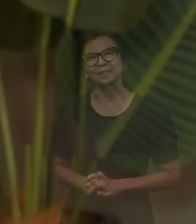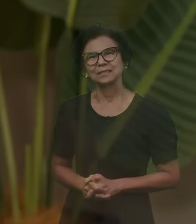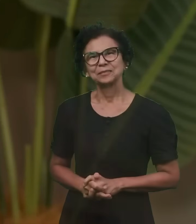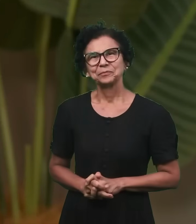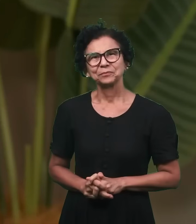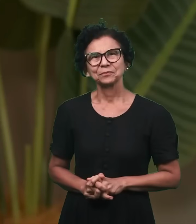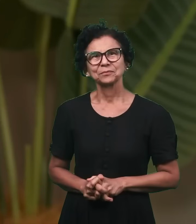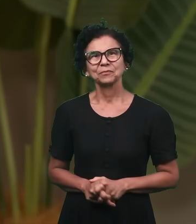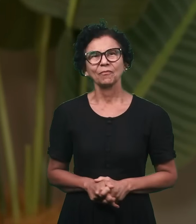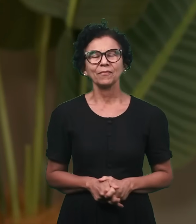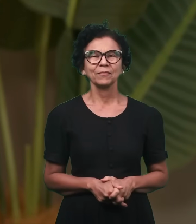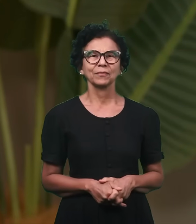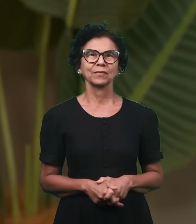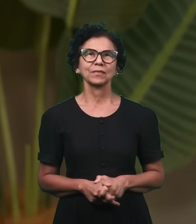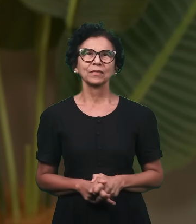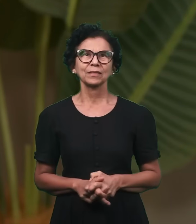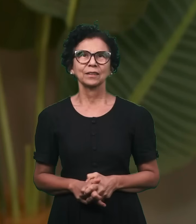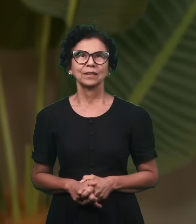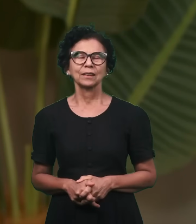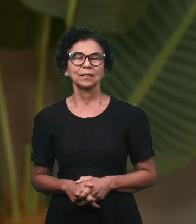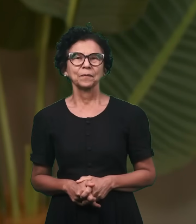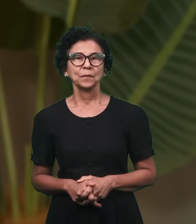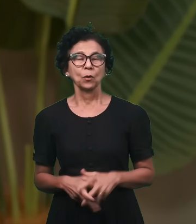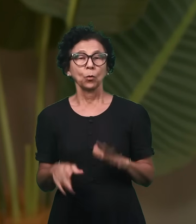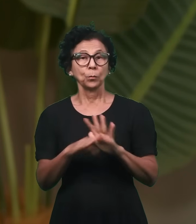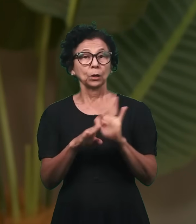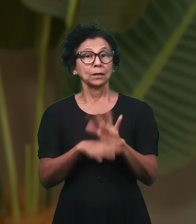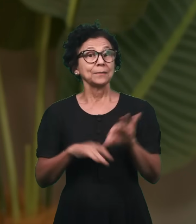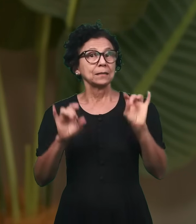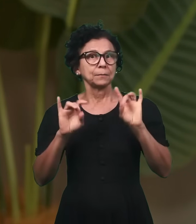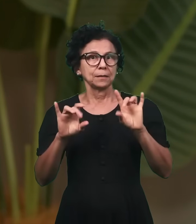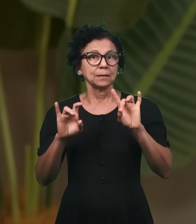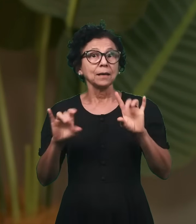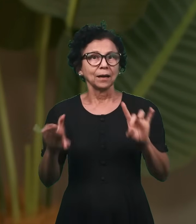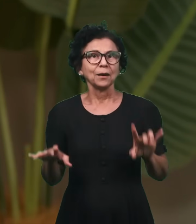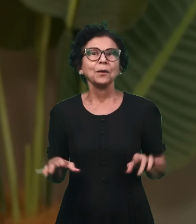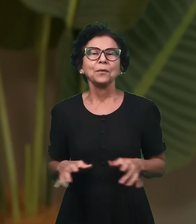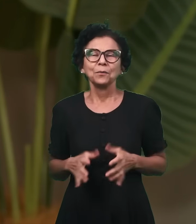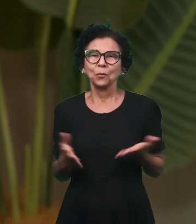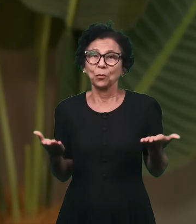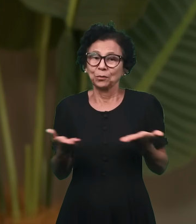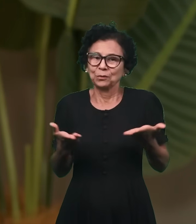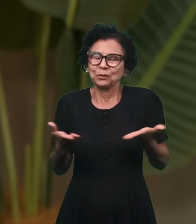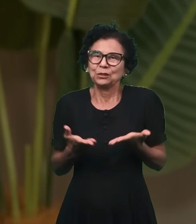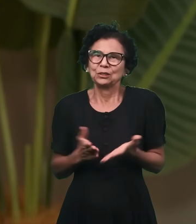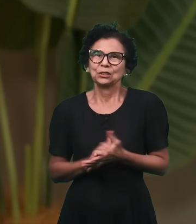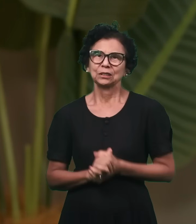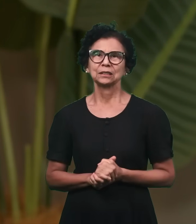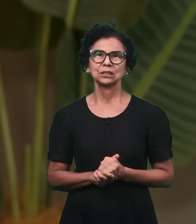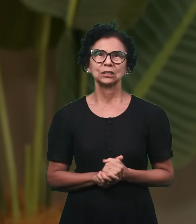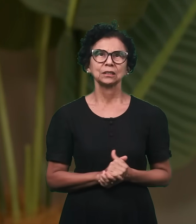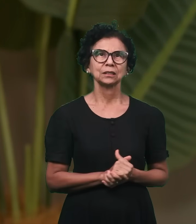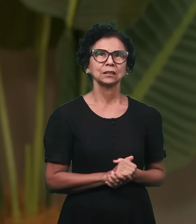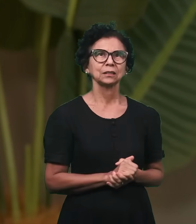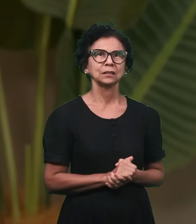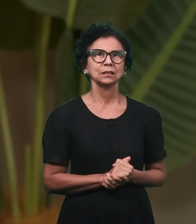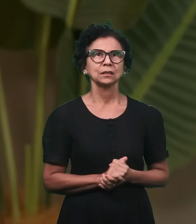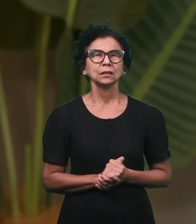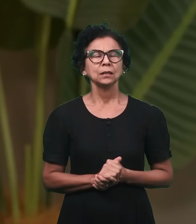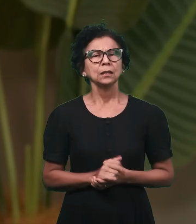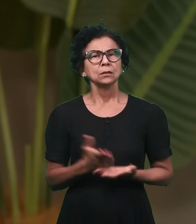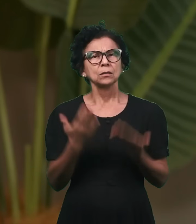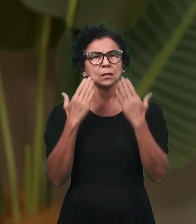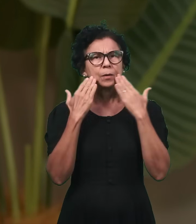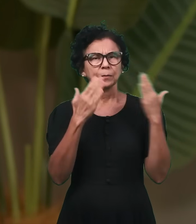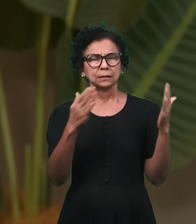hoje um programa mais do que especial. Nós normalmente estamos tratando do Crescendo na